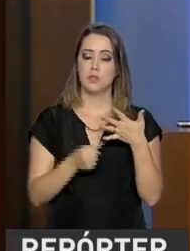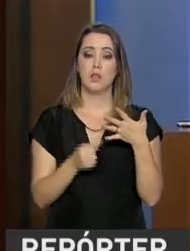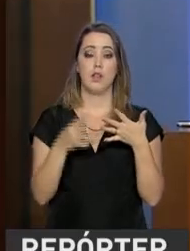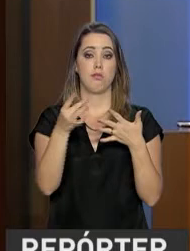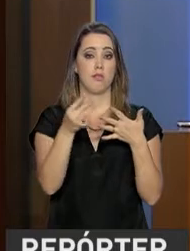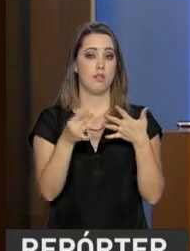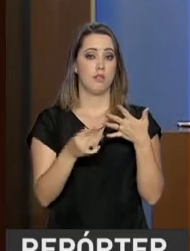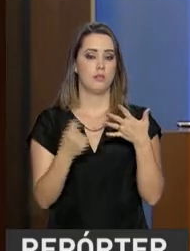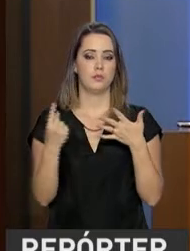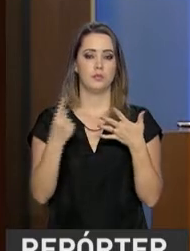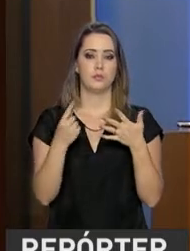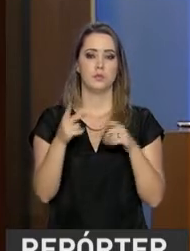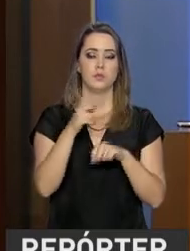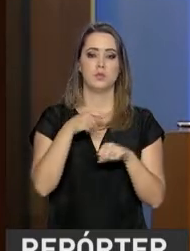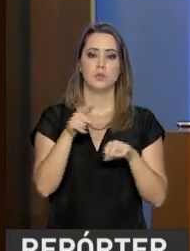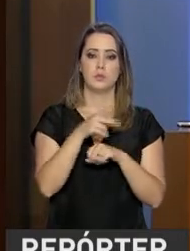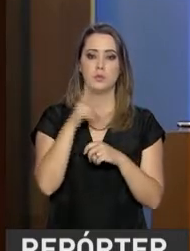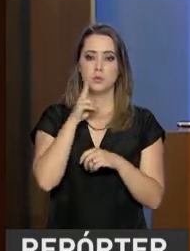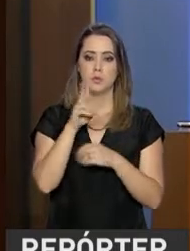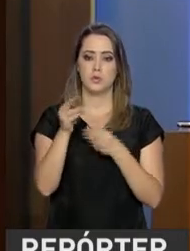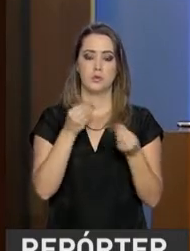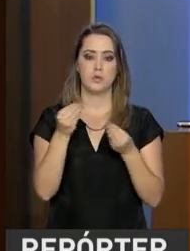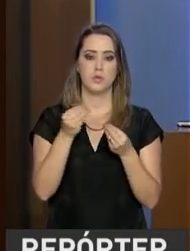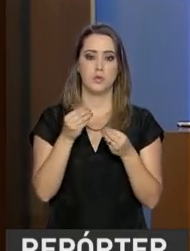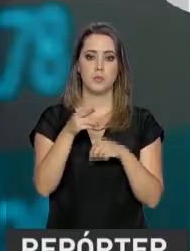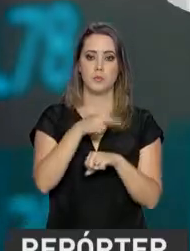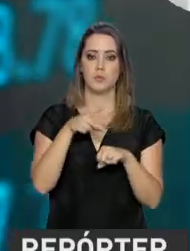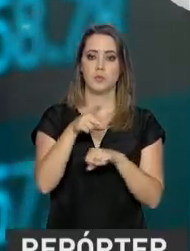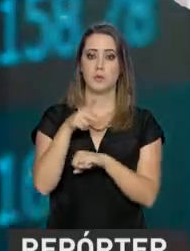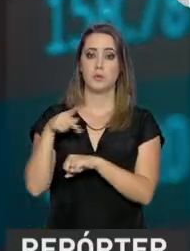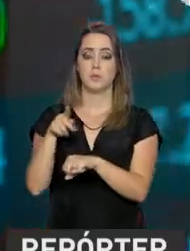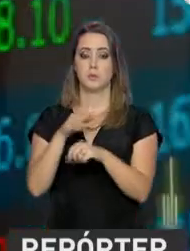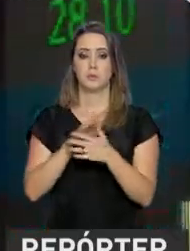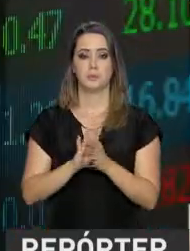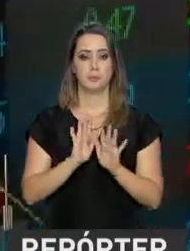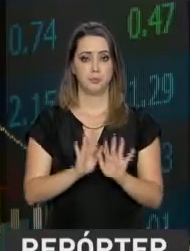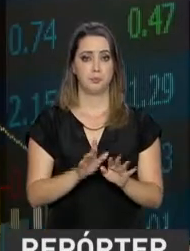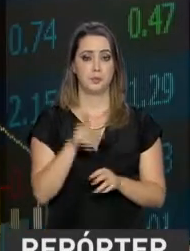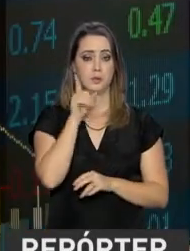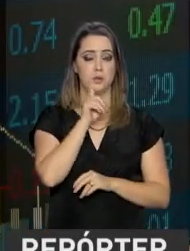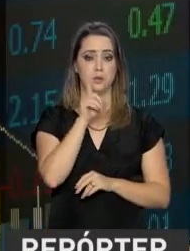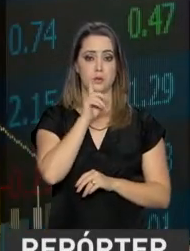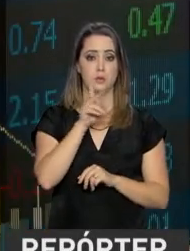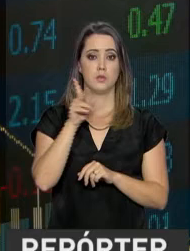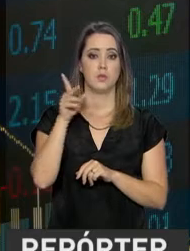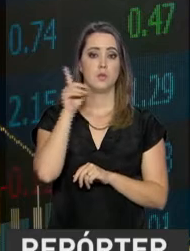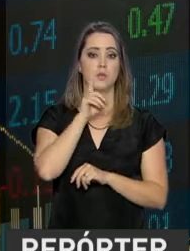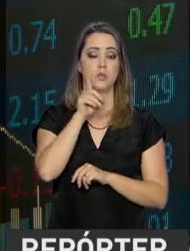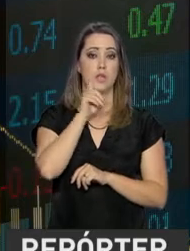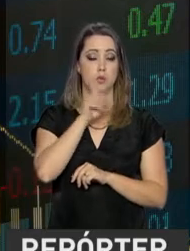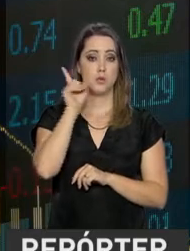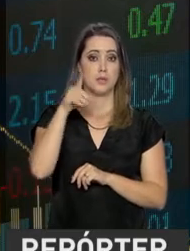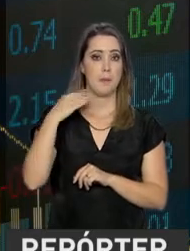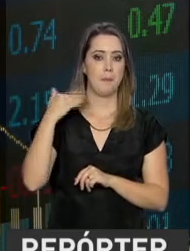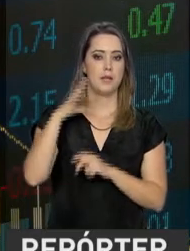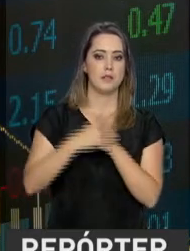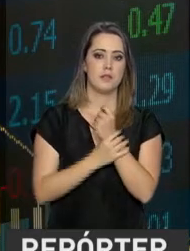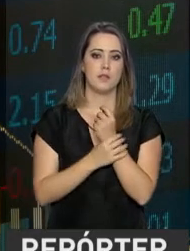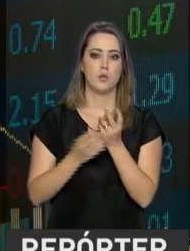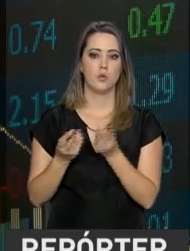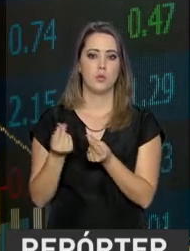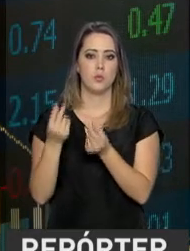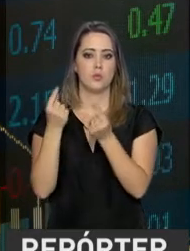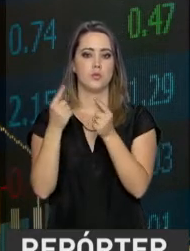permite a análise comparativa entre as nações os estados unidos são o país mais seguro para investimentos